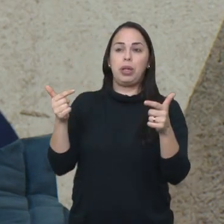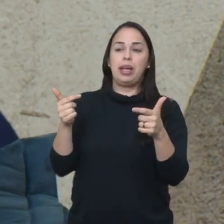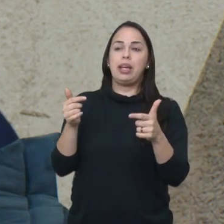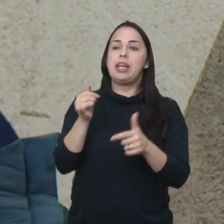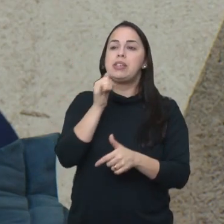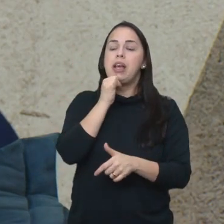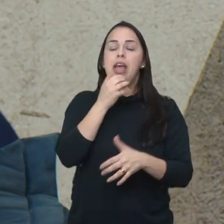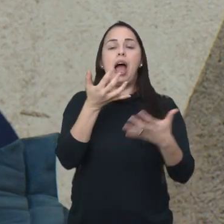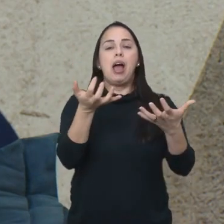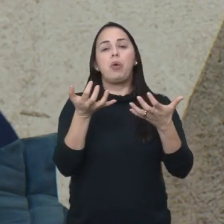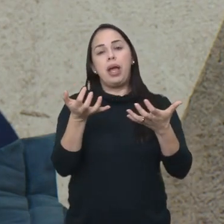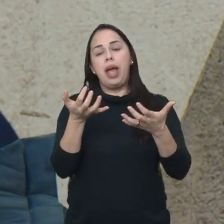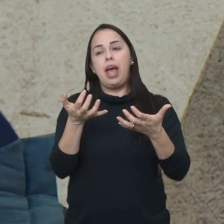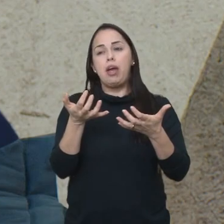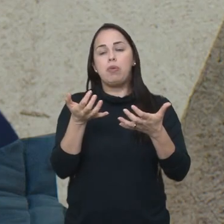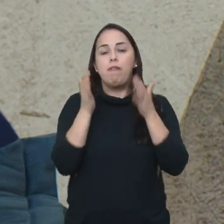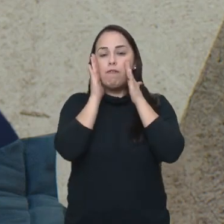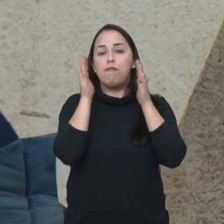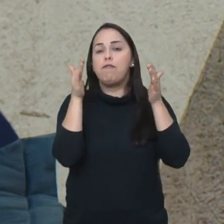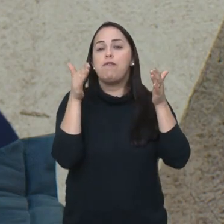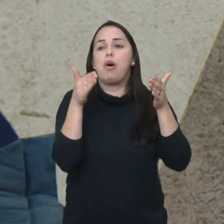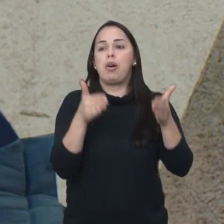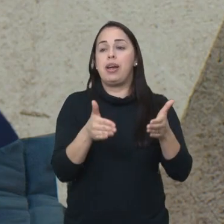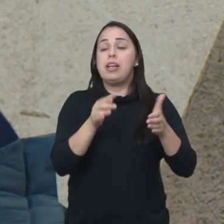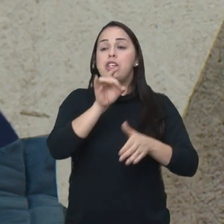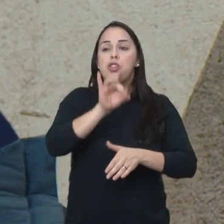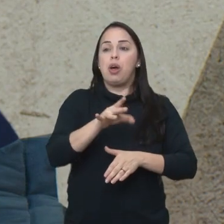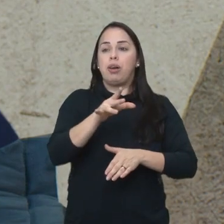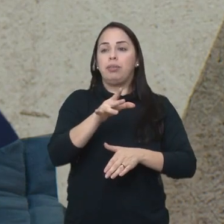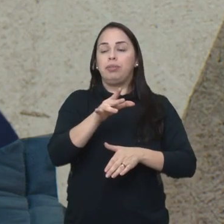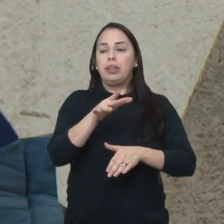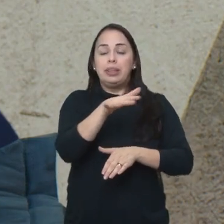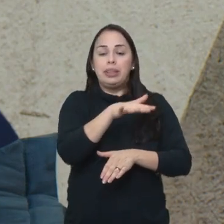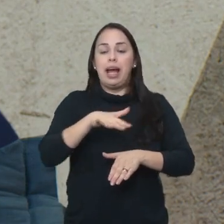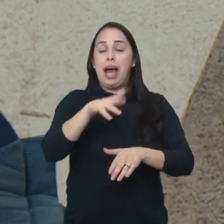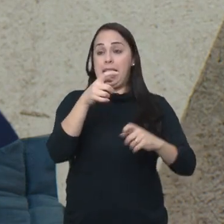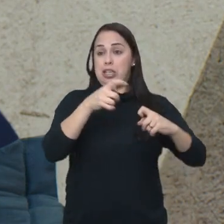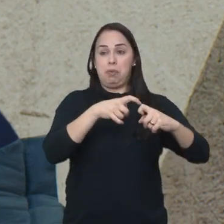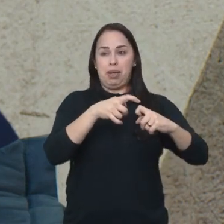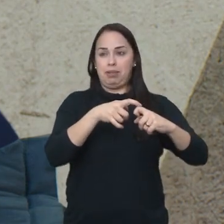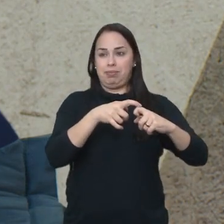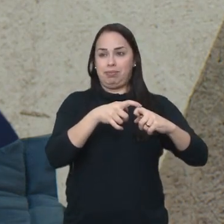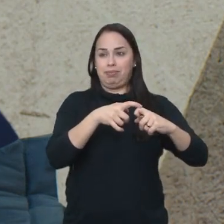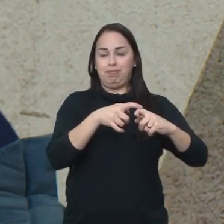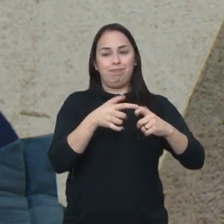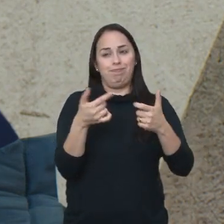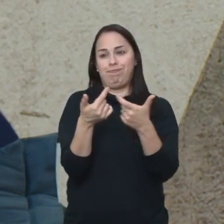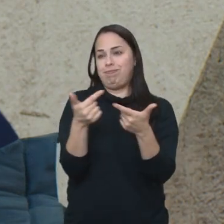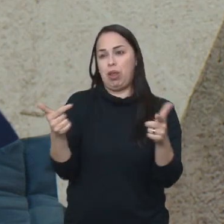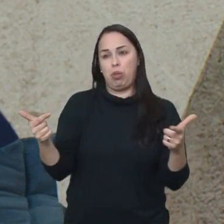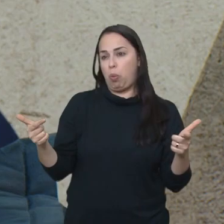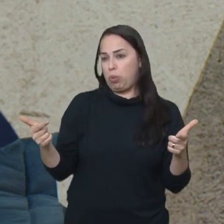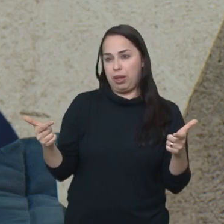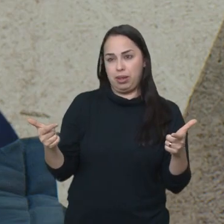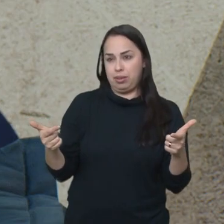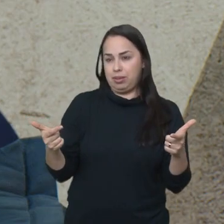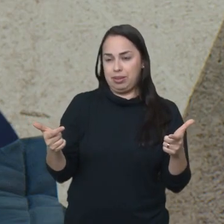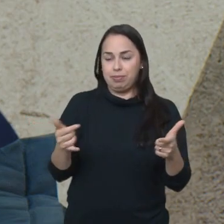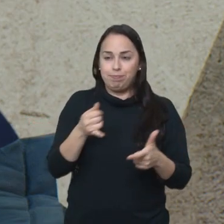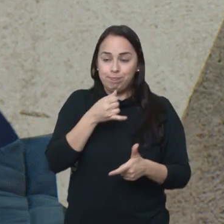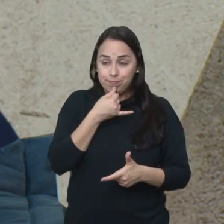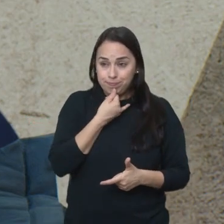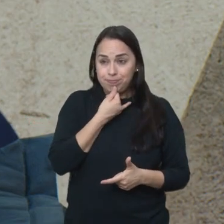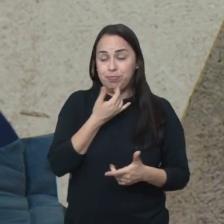não existe assim, eu quero fazer uma especialização para atuar somente na área médica. Sim. Ainda não estamos